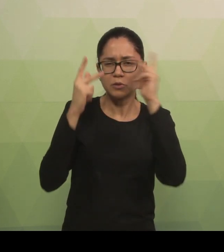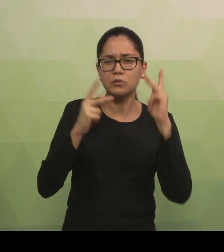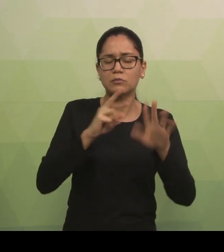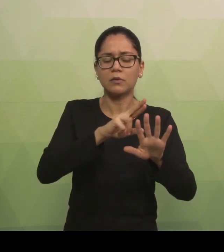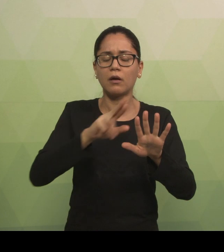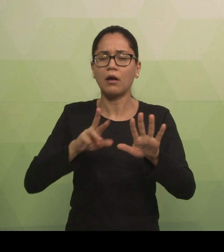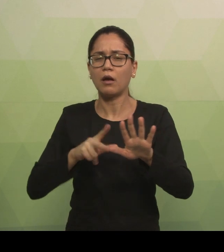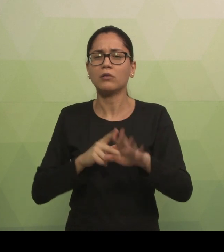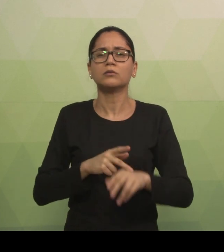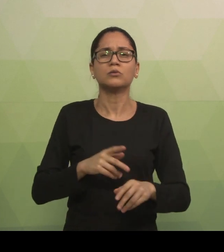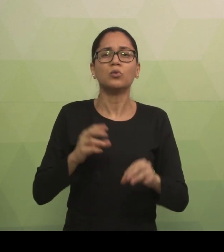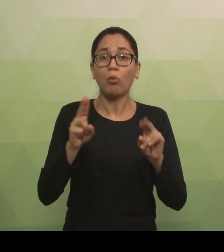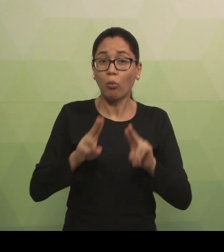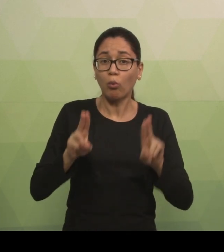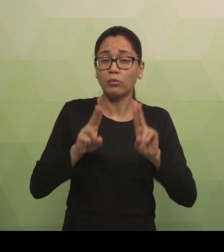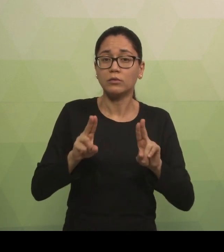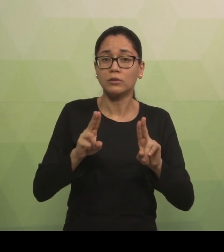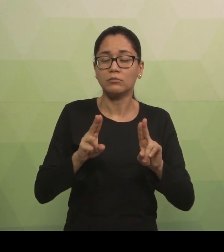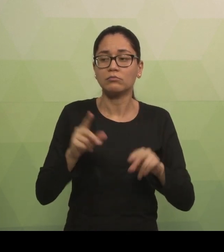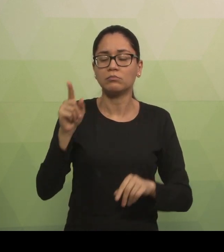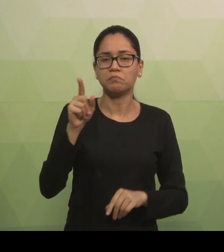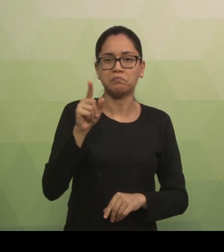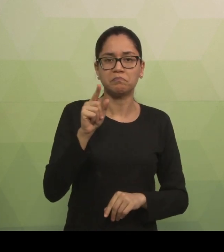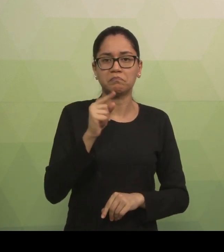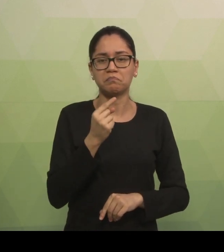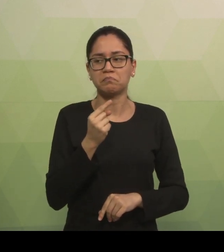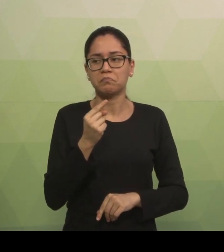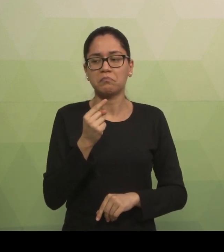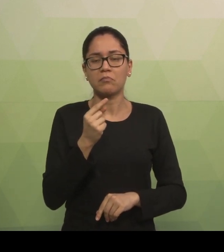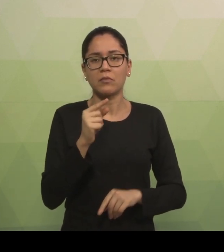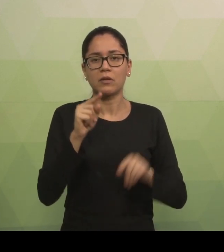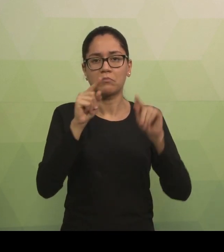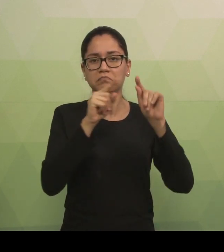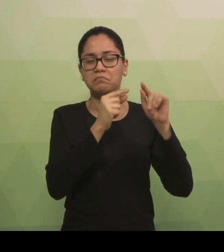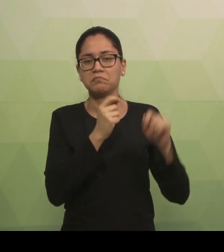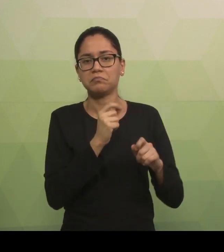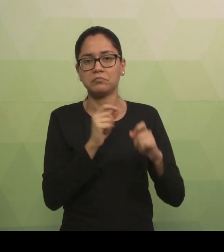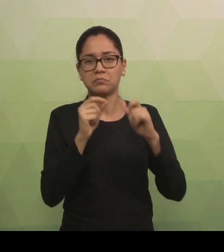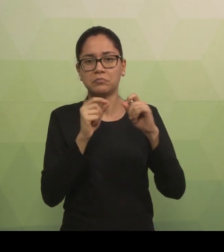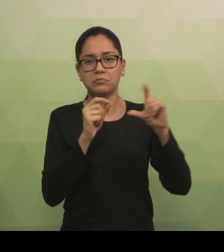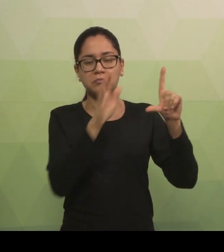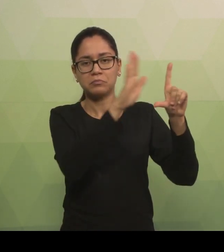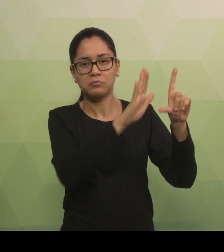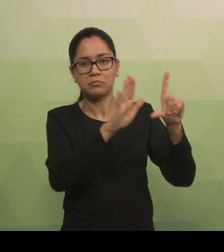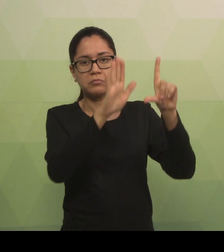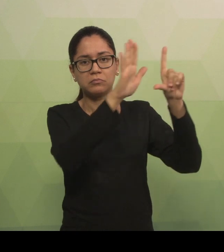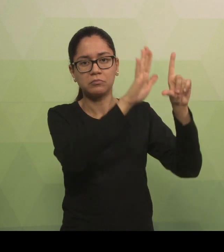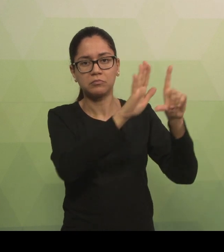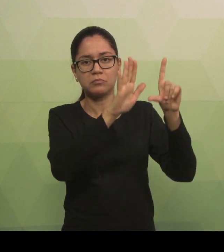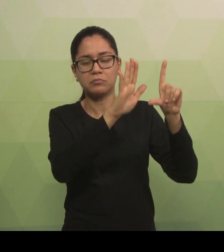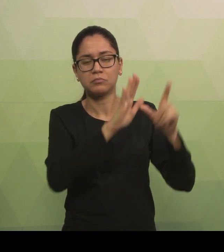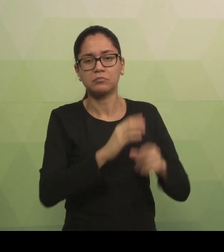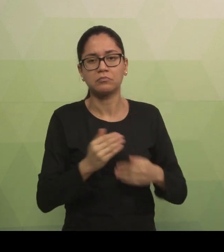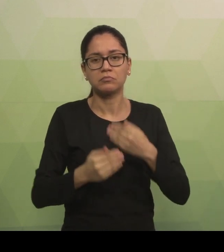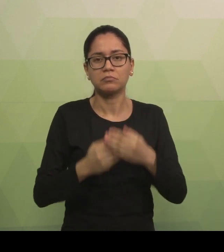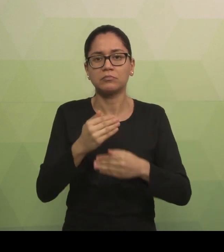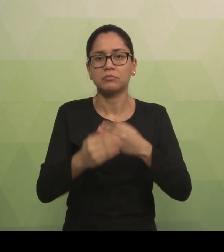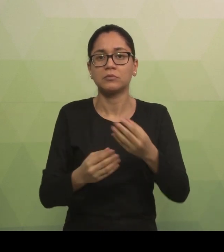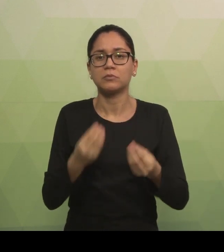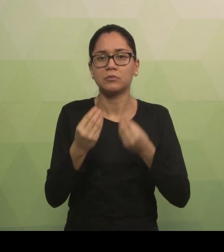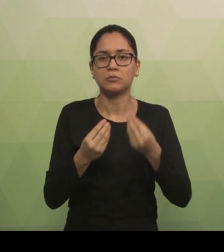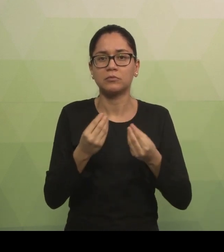Aqui nós vamos ver a evolução da internet, desde 1957 até